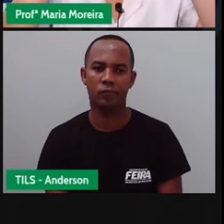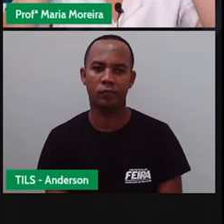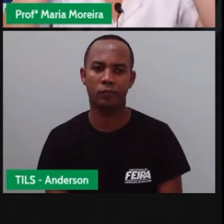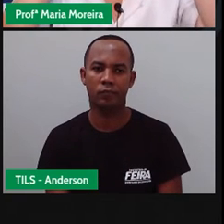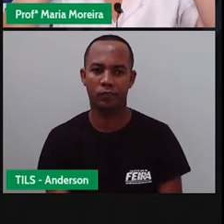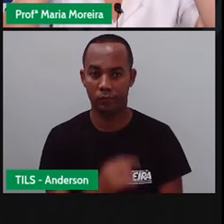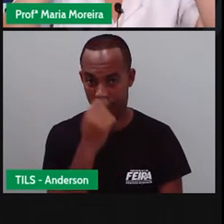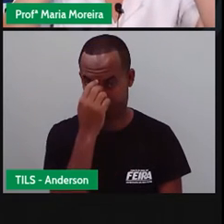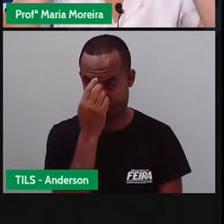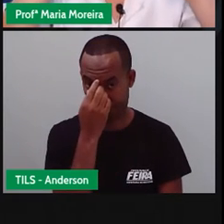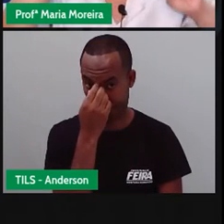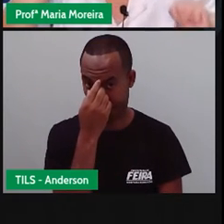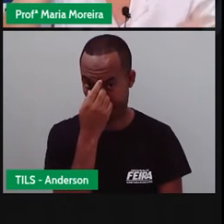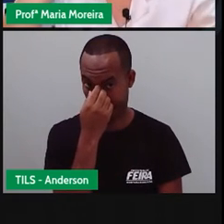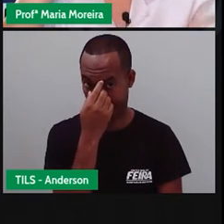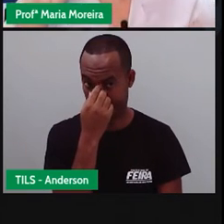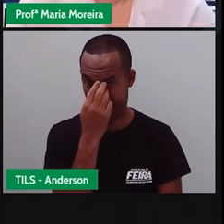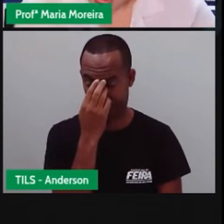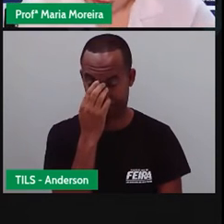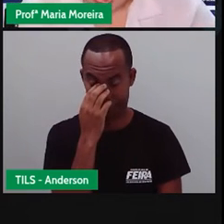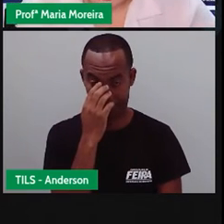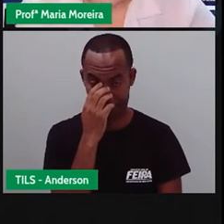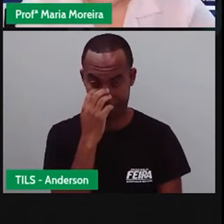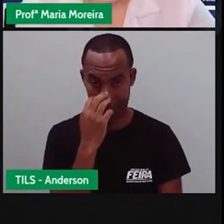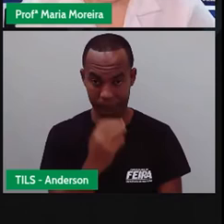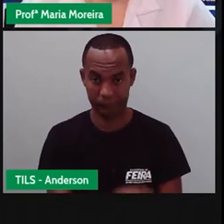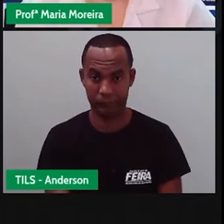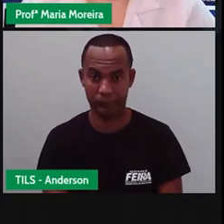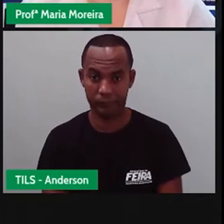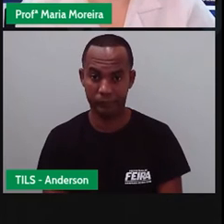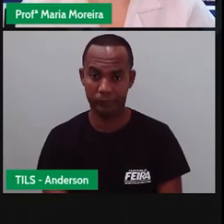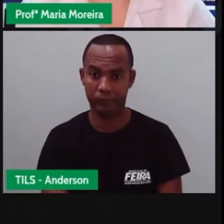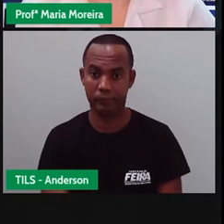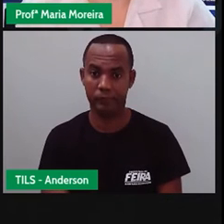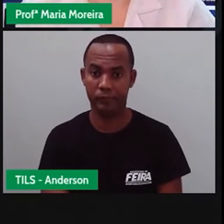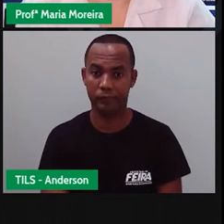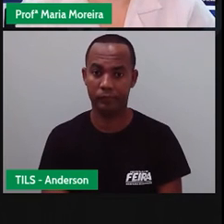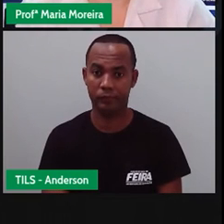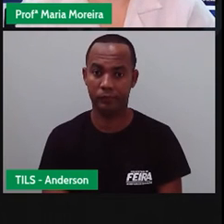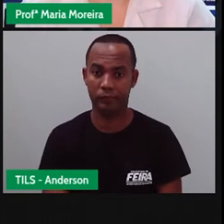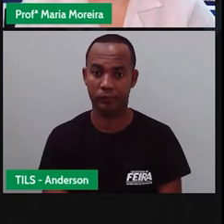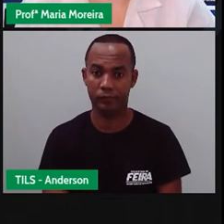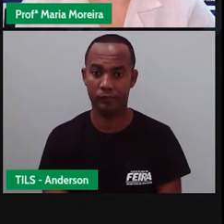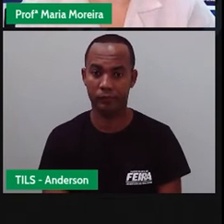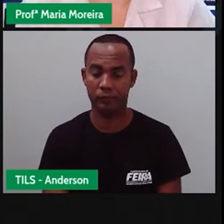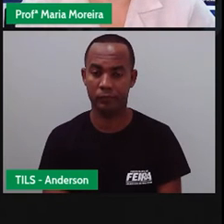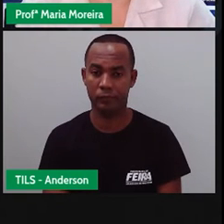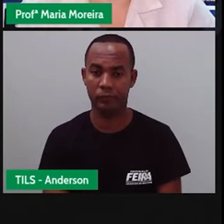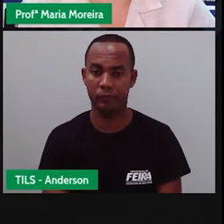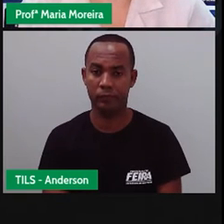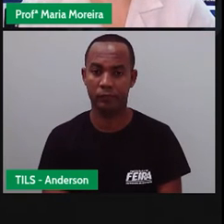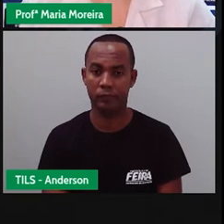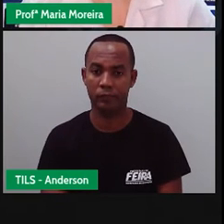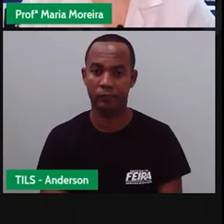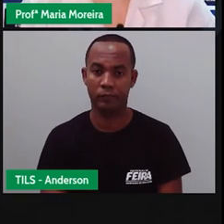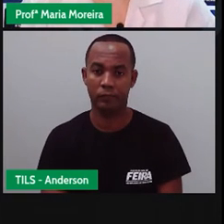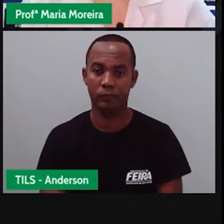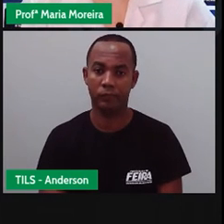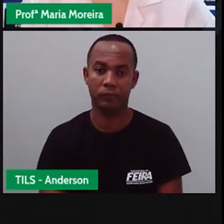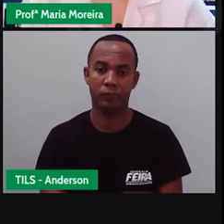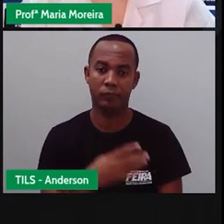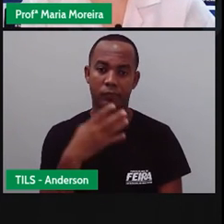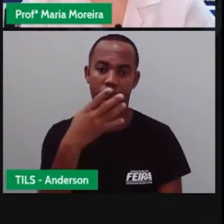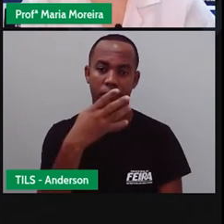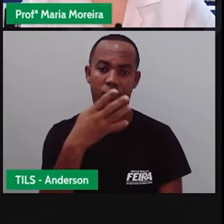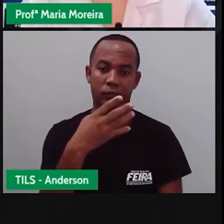58 eu tiro cinco eu fiquei com 3 e Qual foi meu resultado